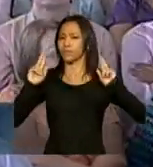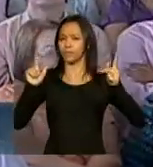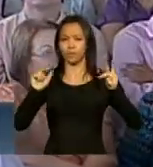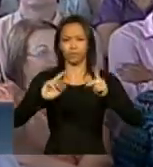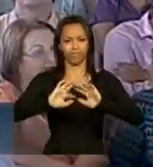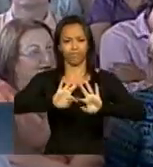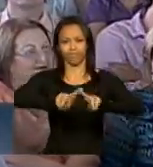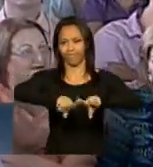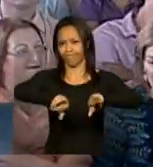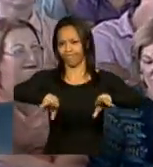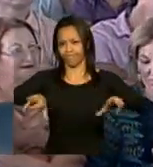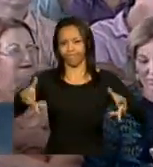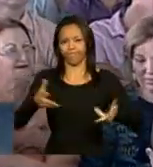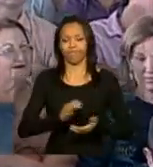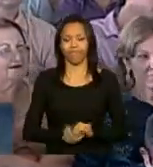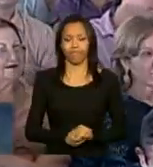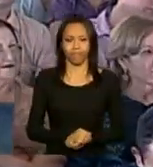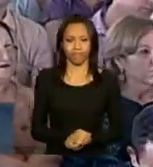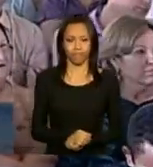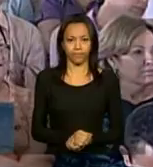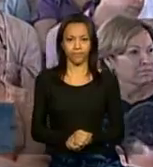televisada. Presidenta,